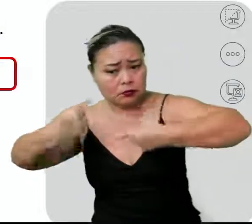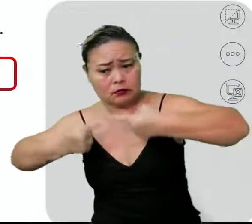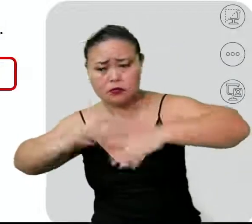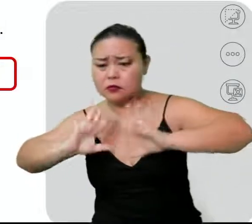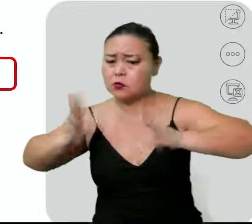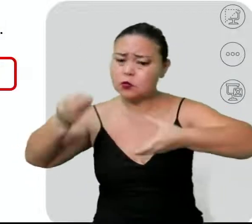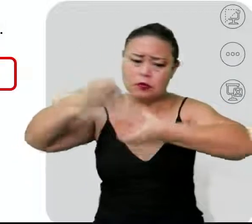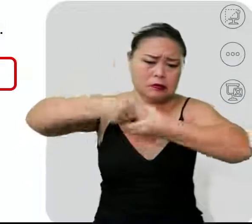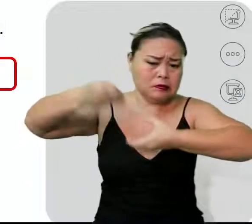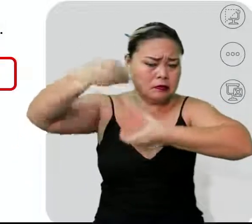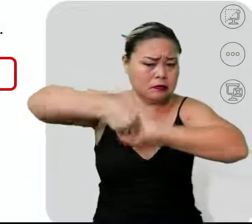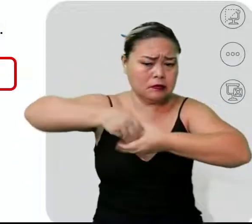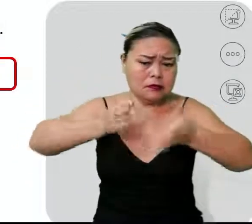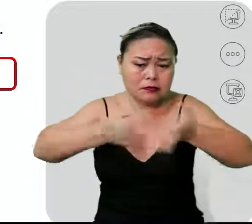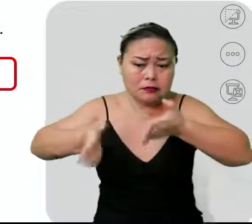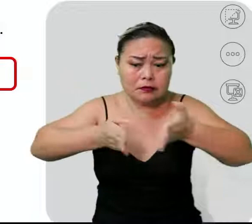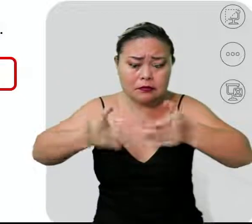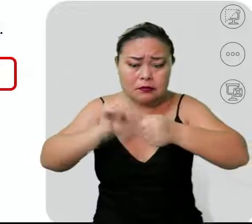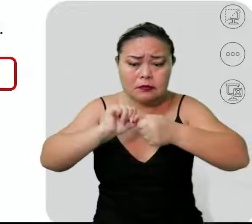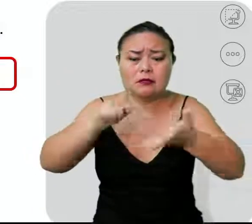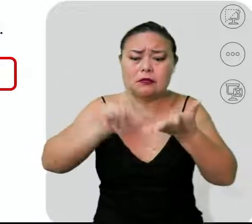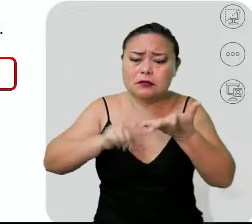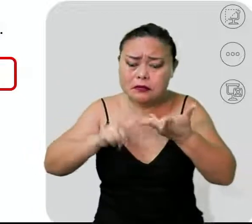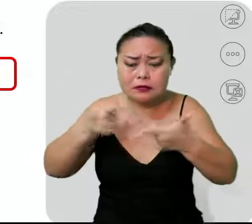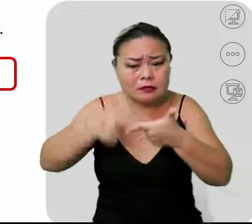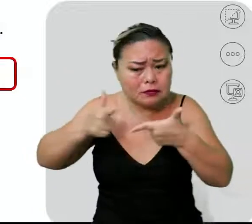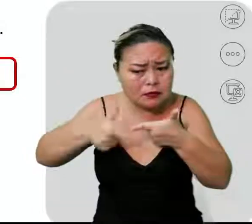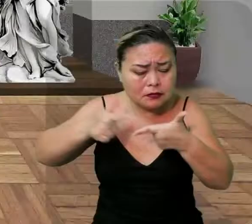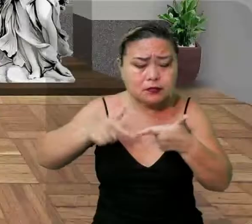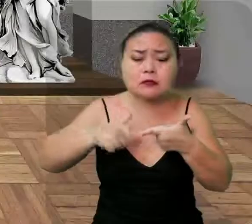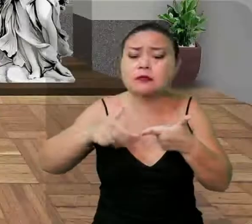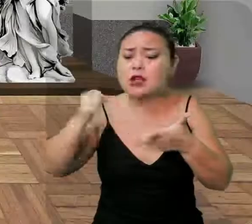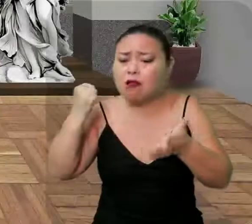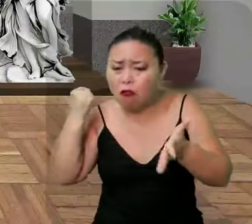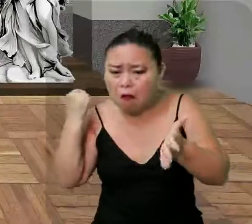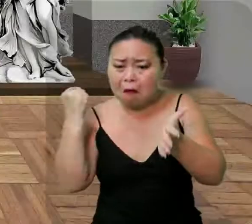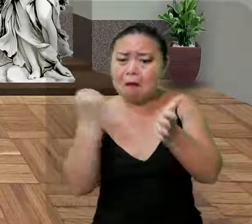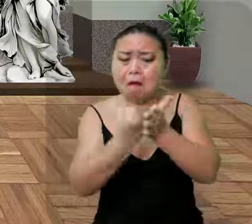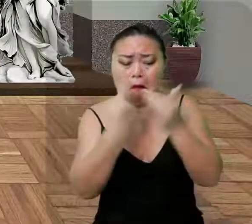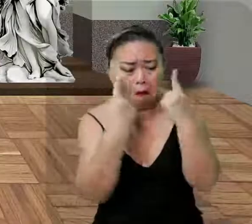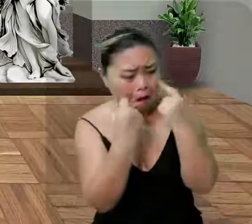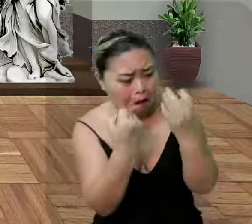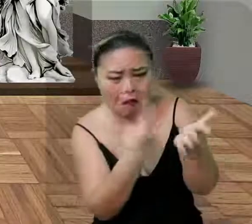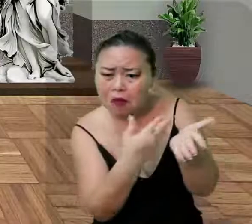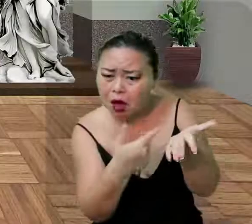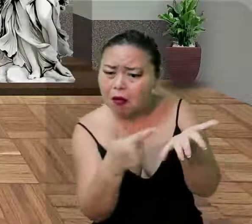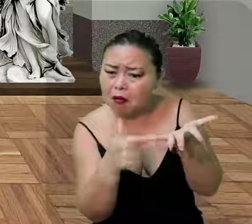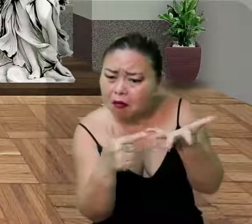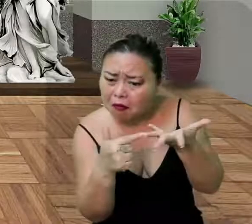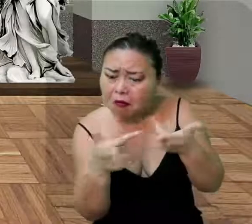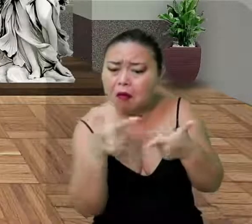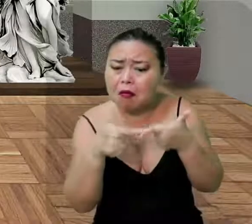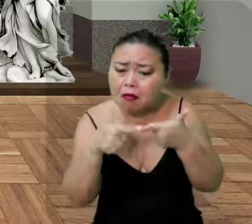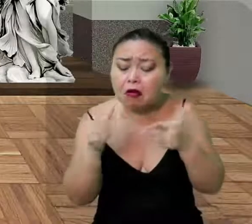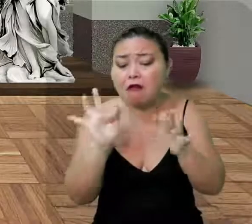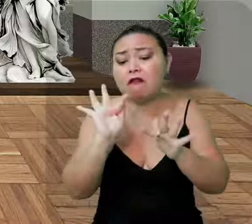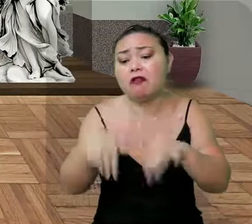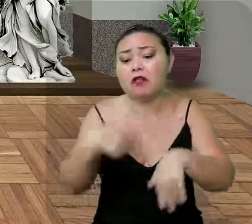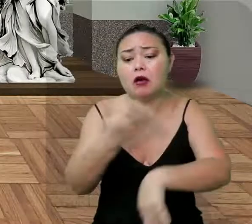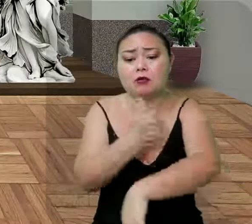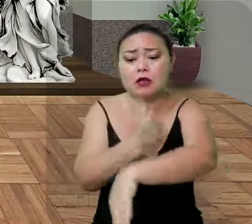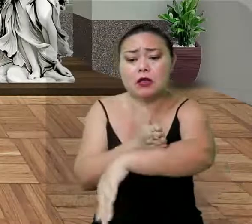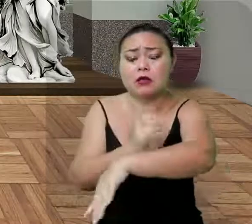Nossa foi foi um Marco assim bem interessante o final da idade